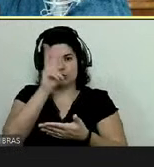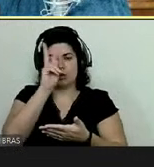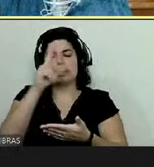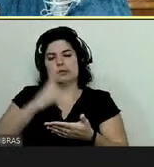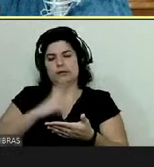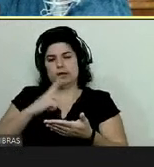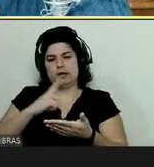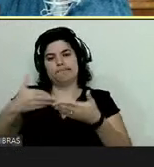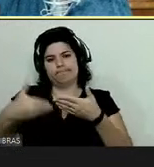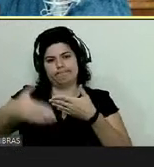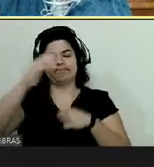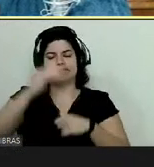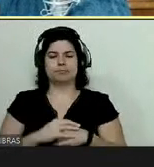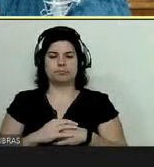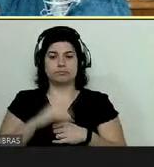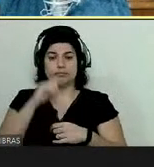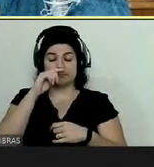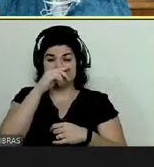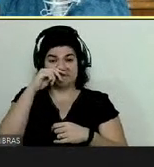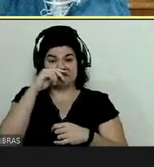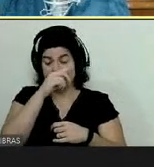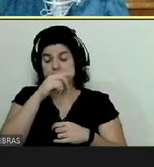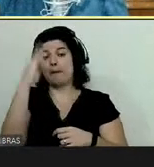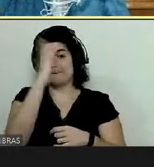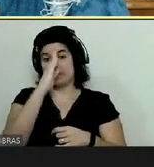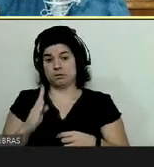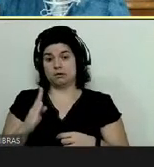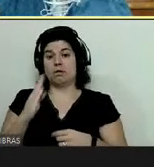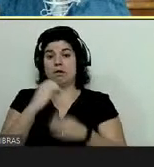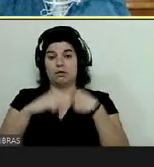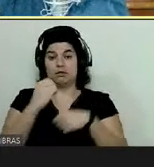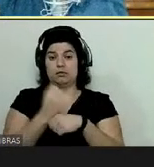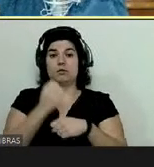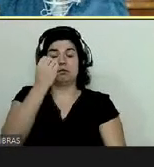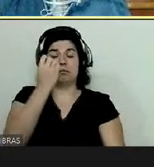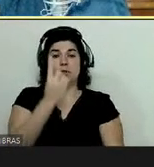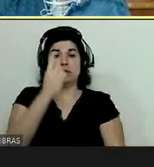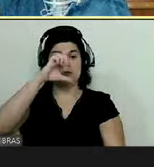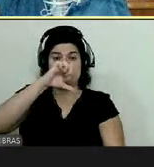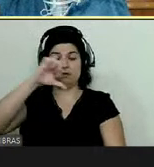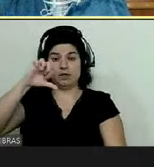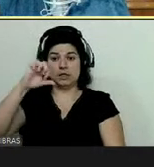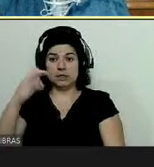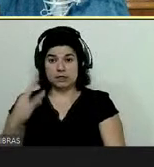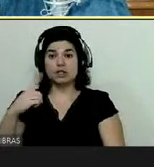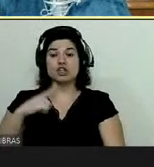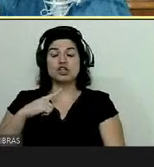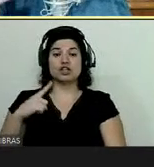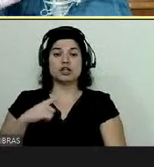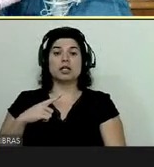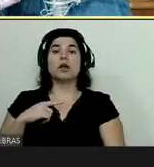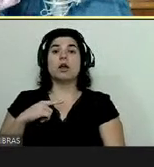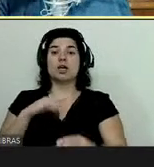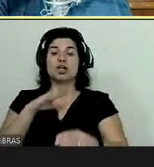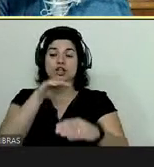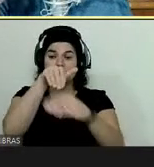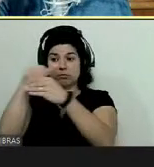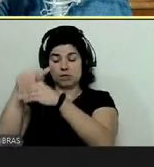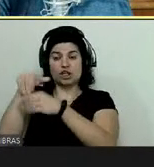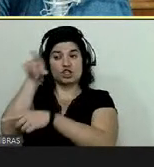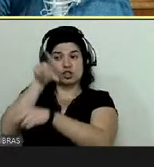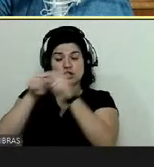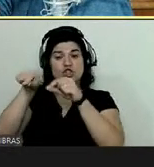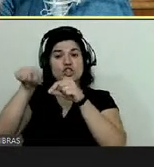relação a isso né E mesmo o Brasil 1993 quando foi chamado às urnas para votar aquele plebiscito sobre